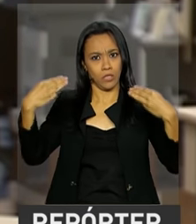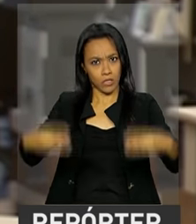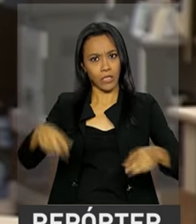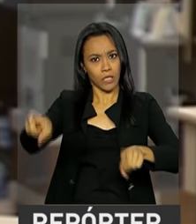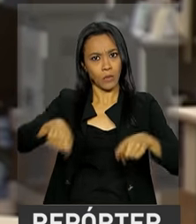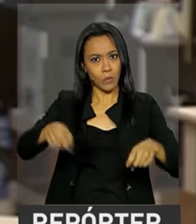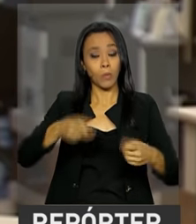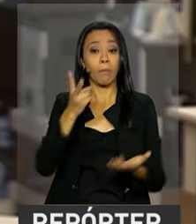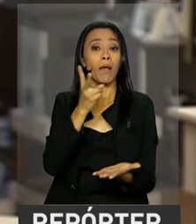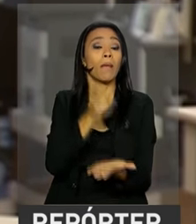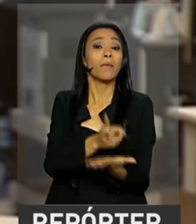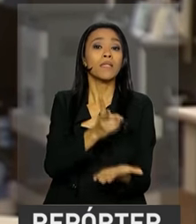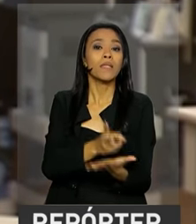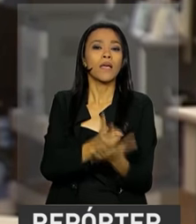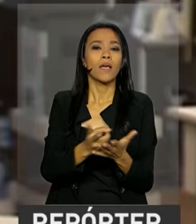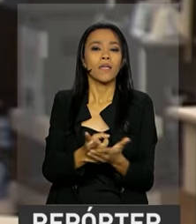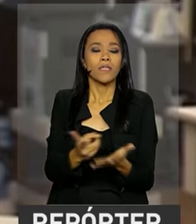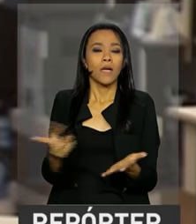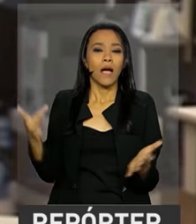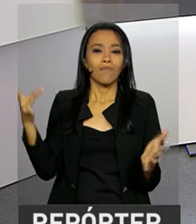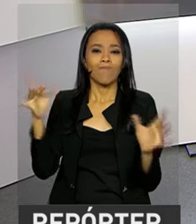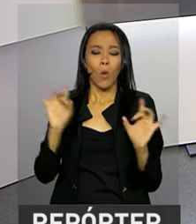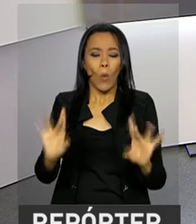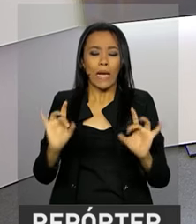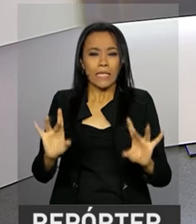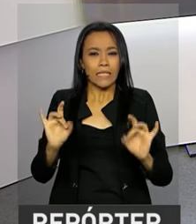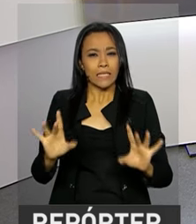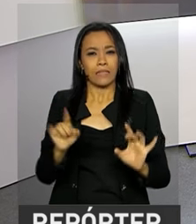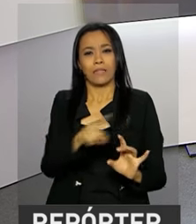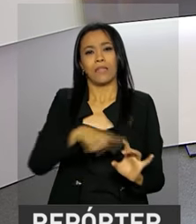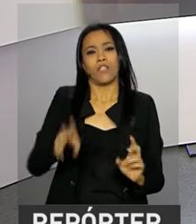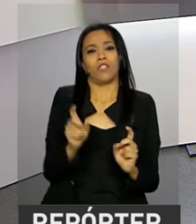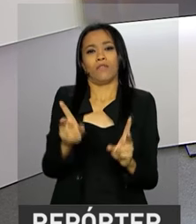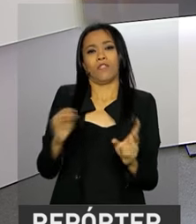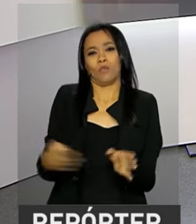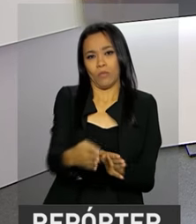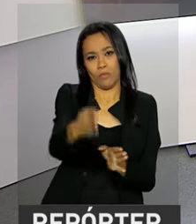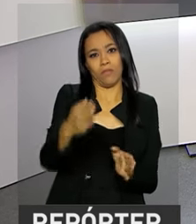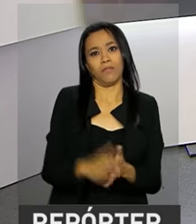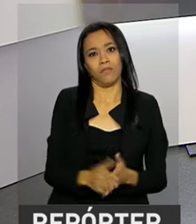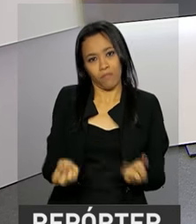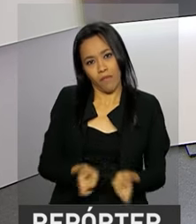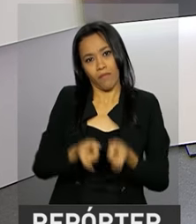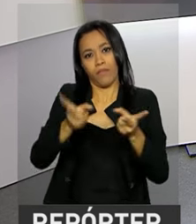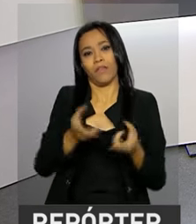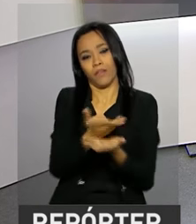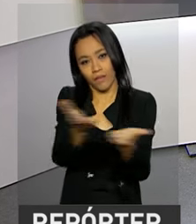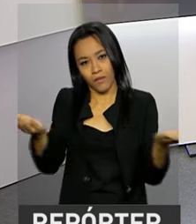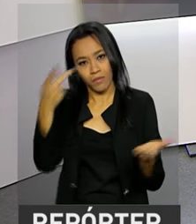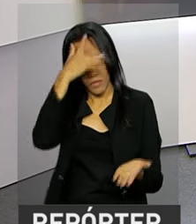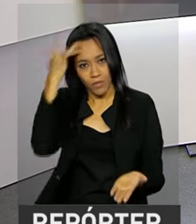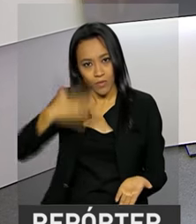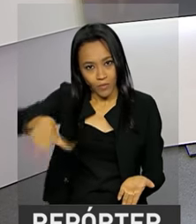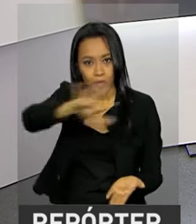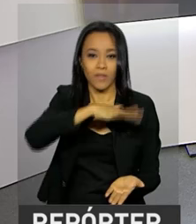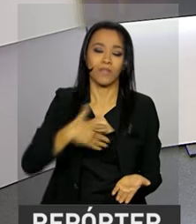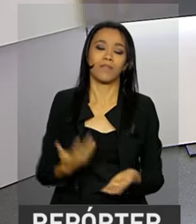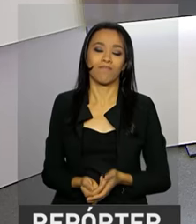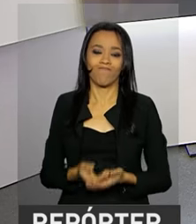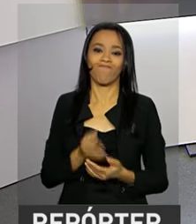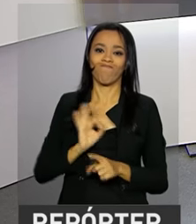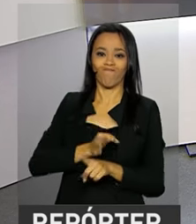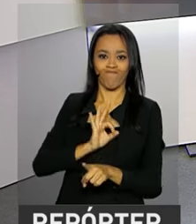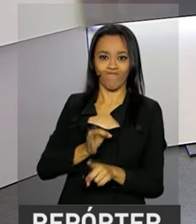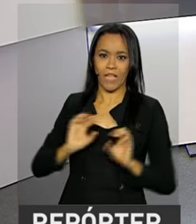Agricultura para manter a qualidade do que chega à mesa da população. E eu volto com você aí no estúdio em Brasília. É isso aí, Zé Luiz.